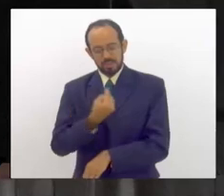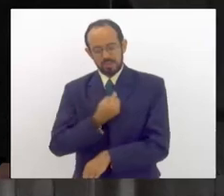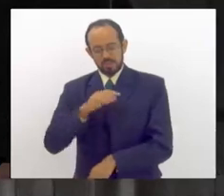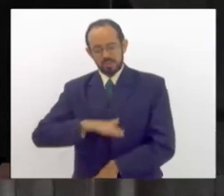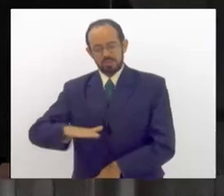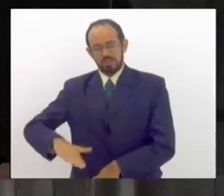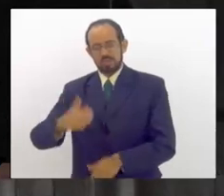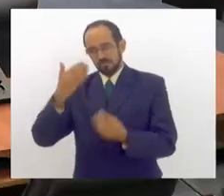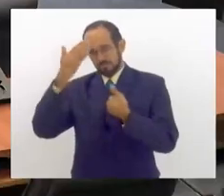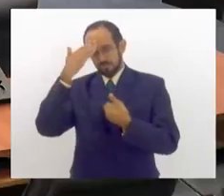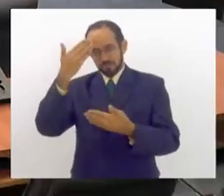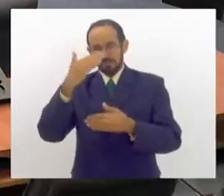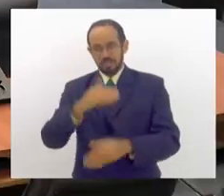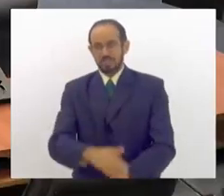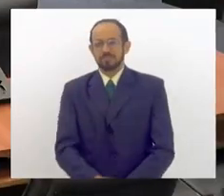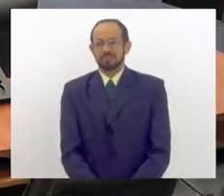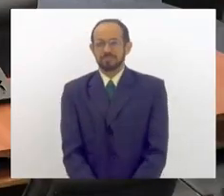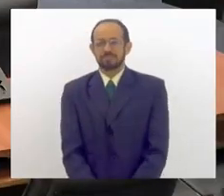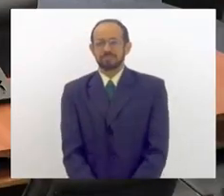Muito obrigada.